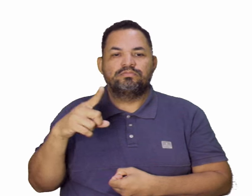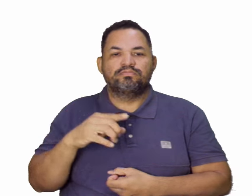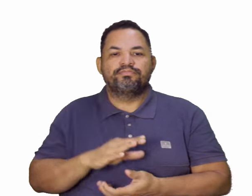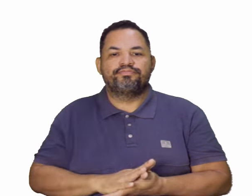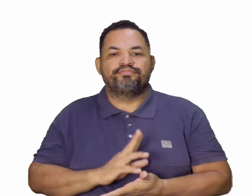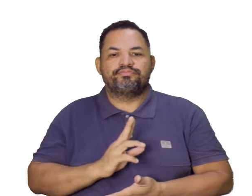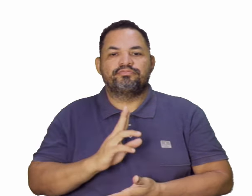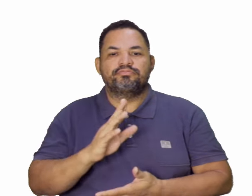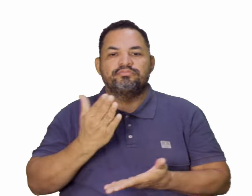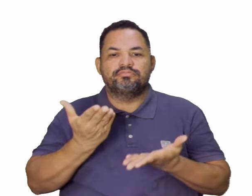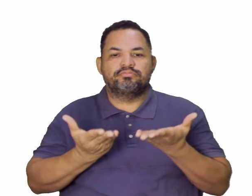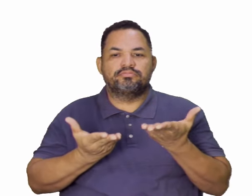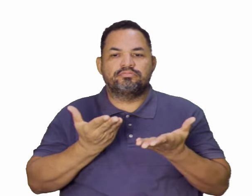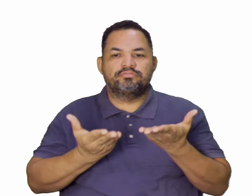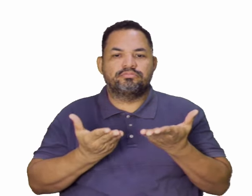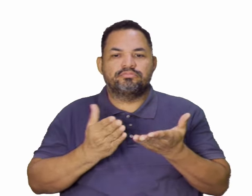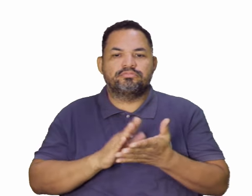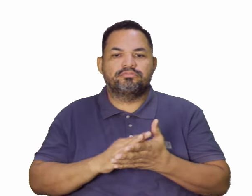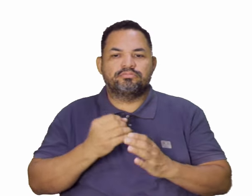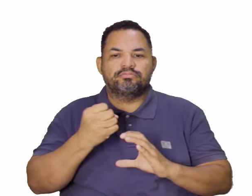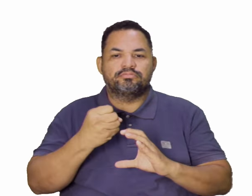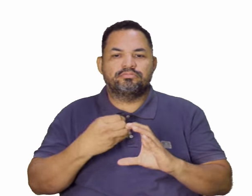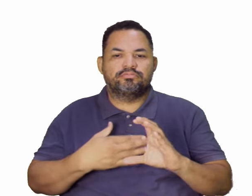pressões parciais